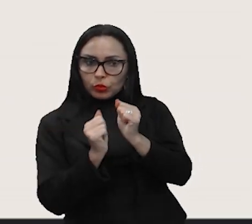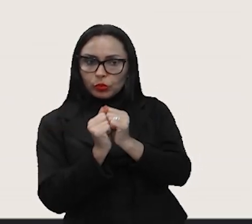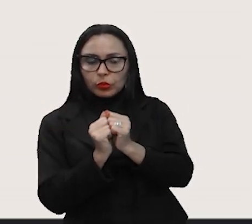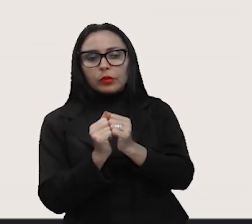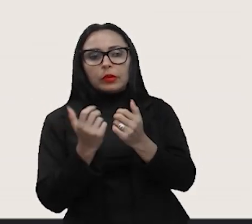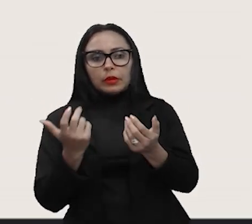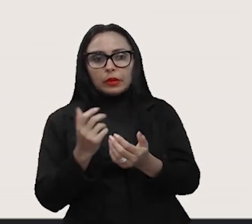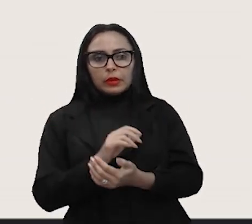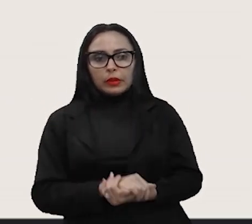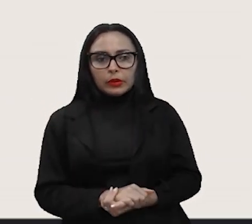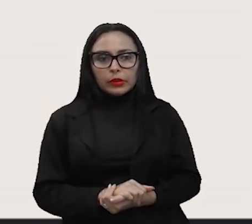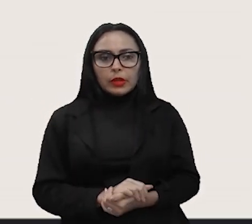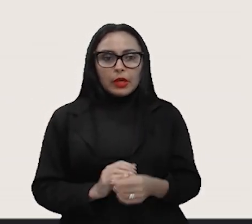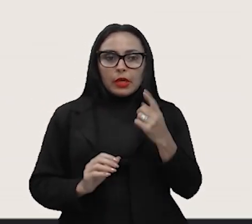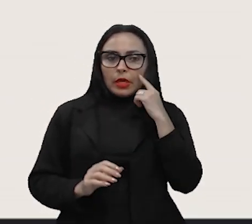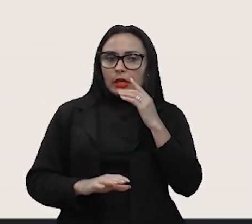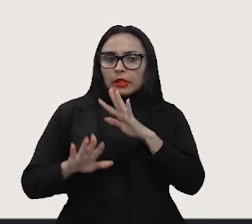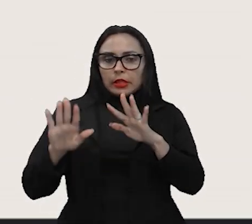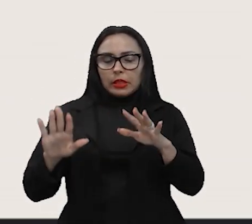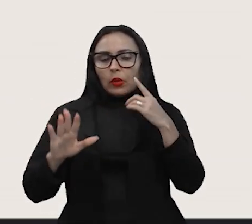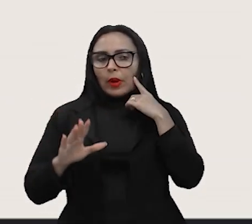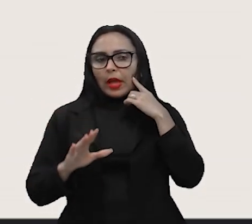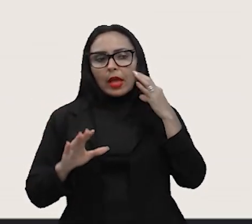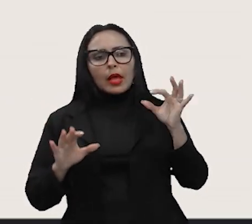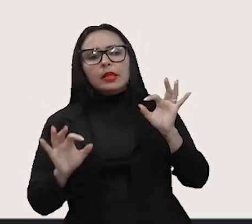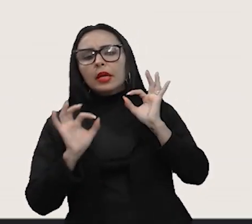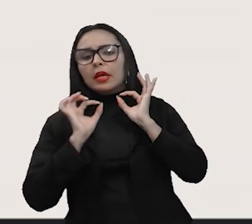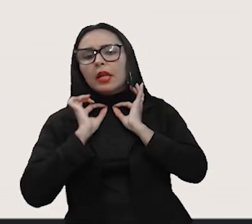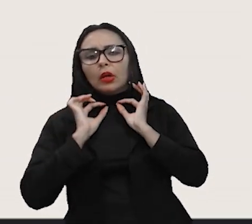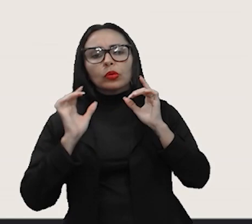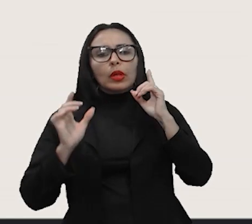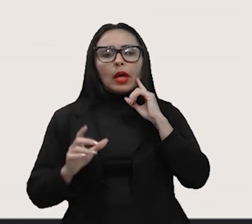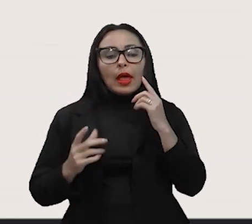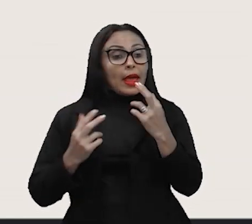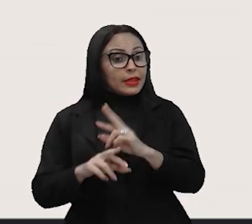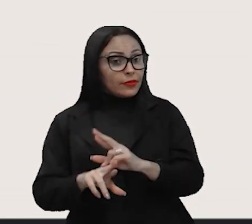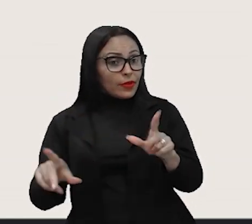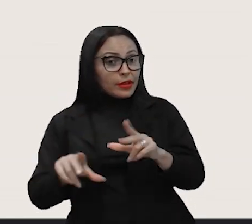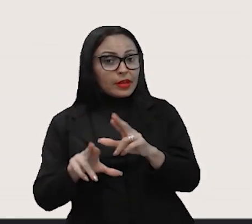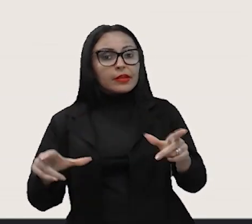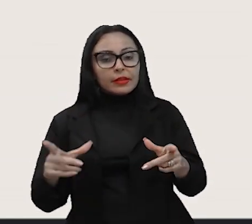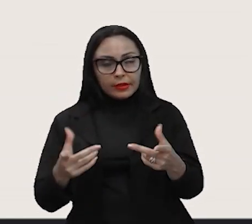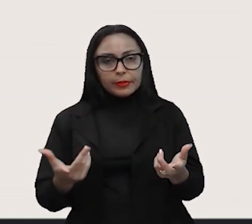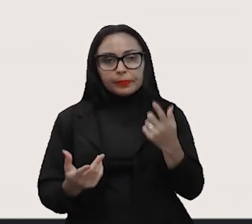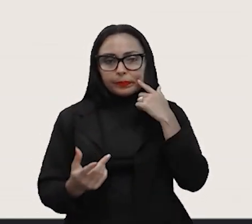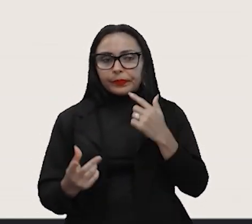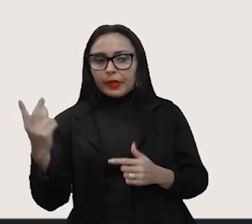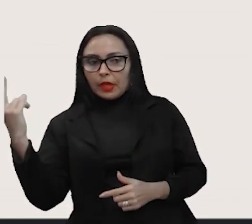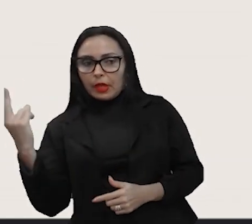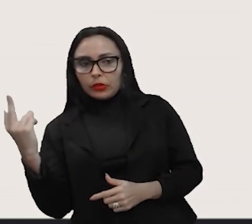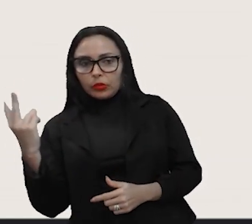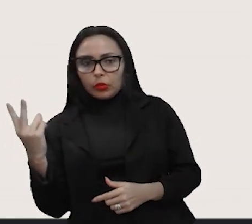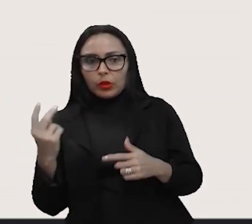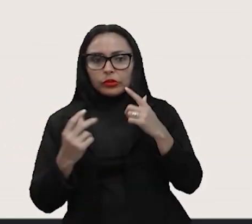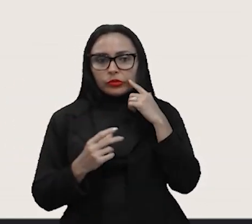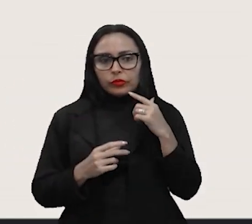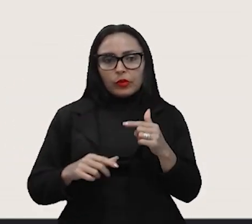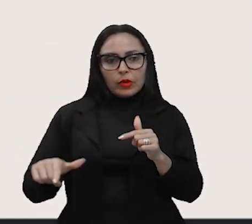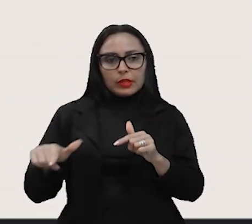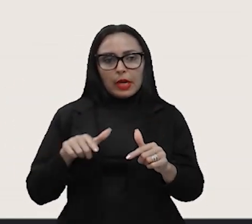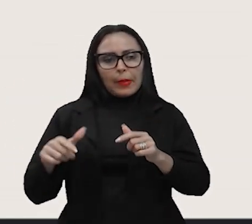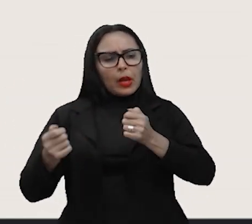não é dessa glândula, não são as mesmas glândulas. As duas vão trabalhar com o controle